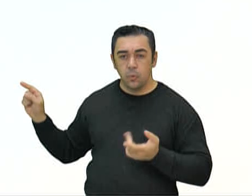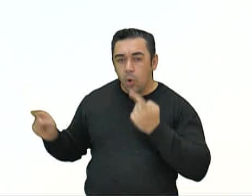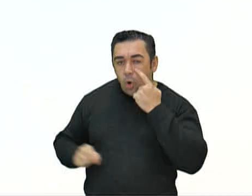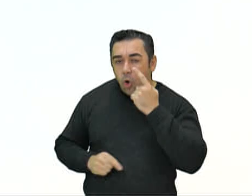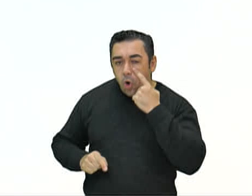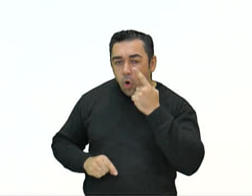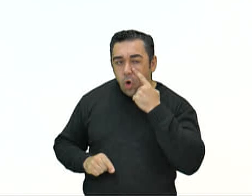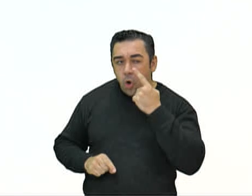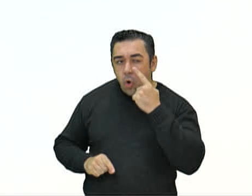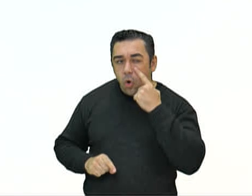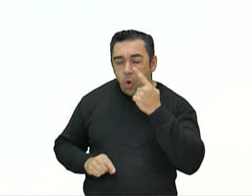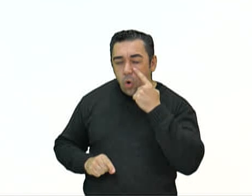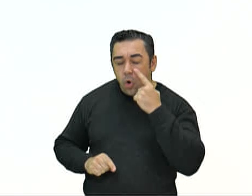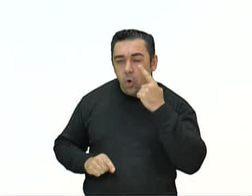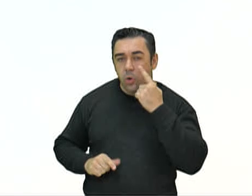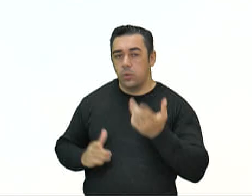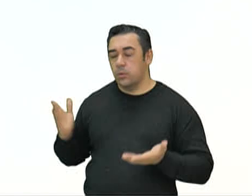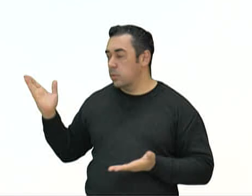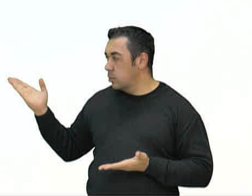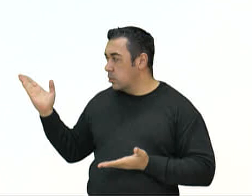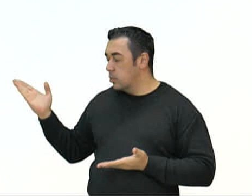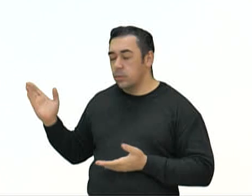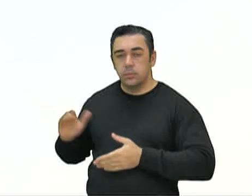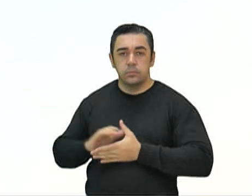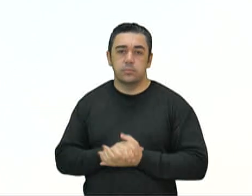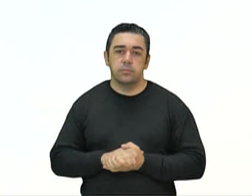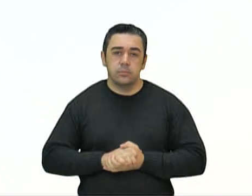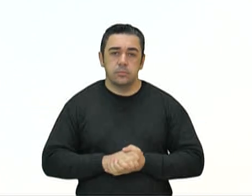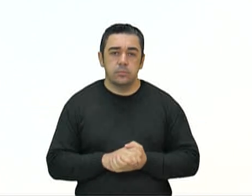Olhe bem atentamente essa imagem na sua TV do lado esquerdo.